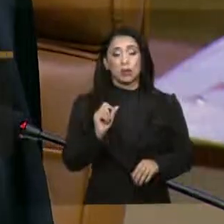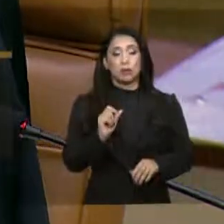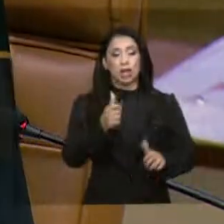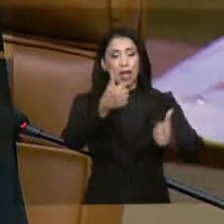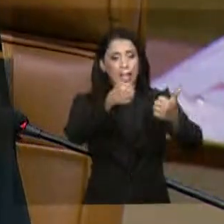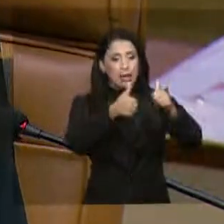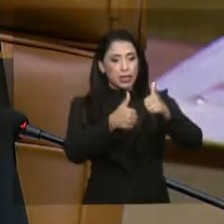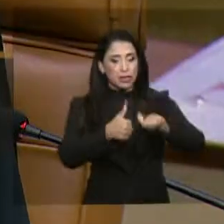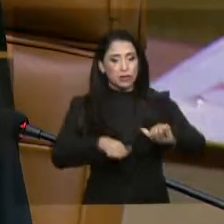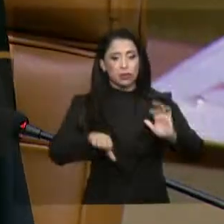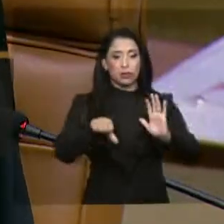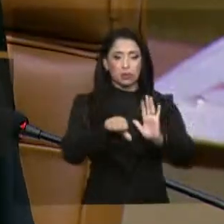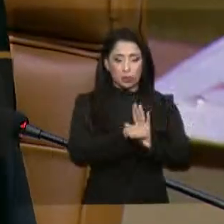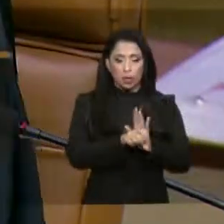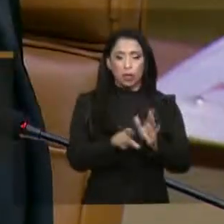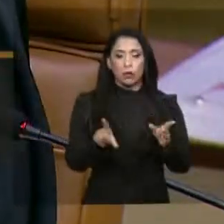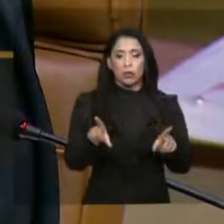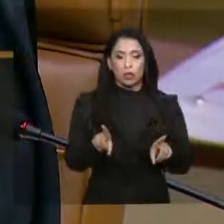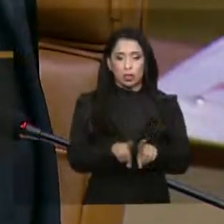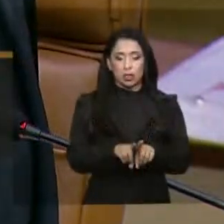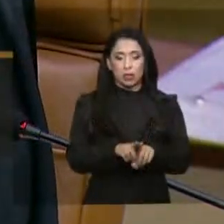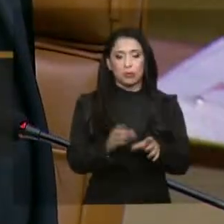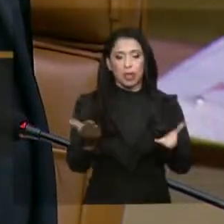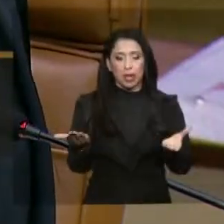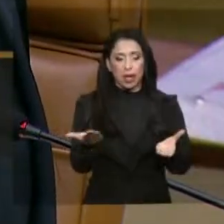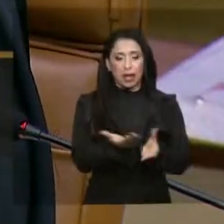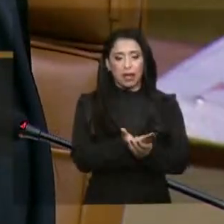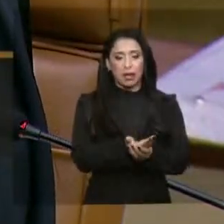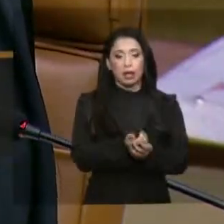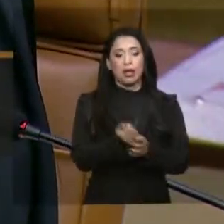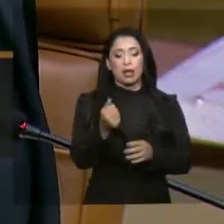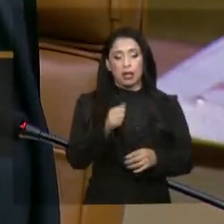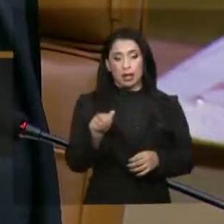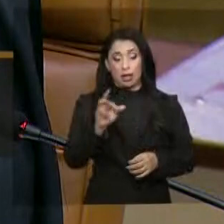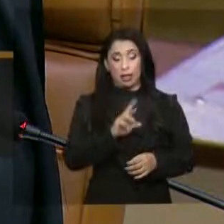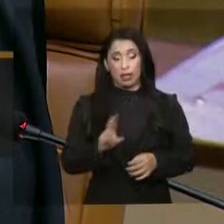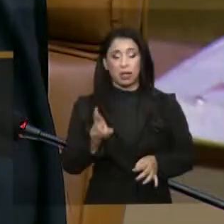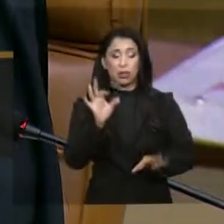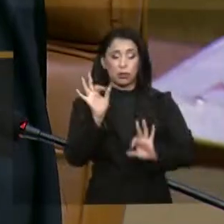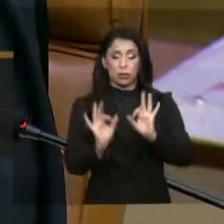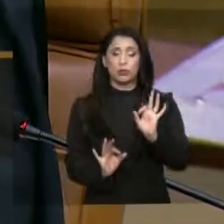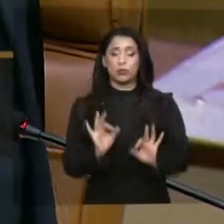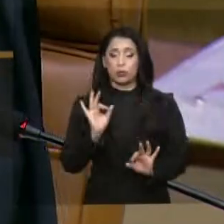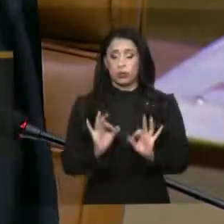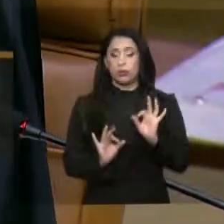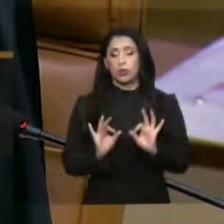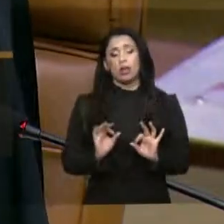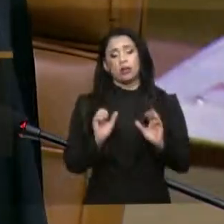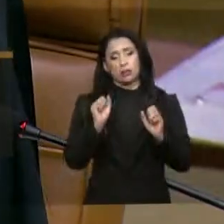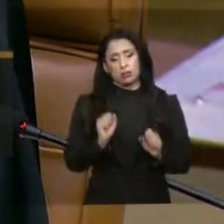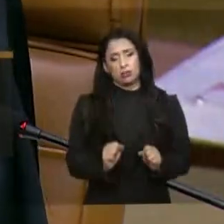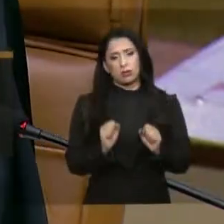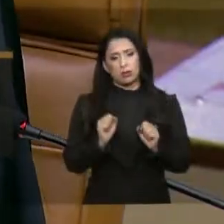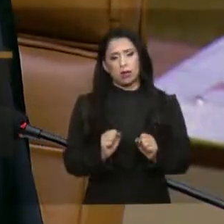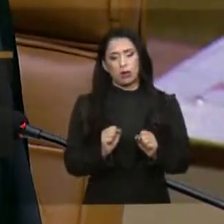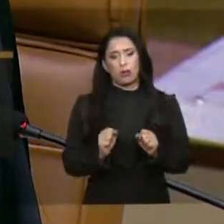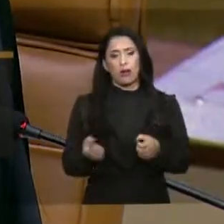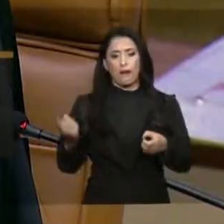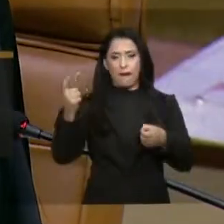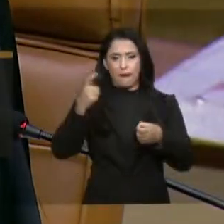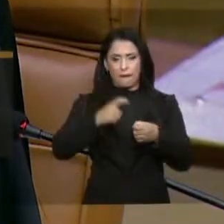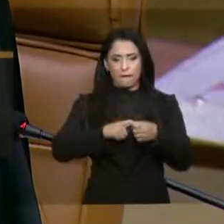criminal e a ação rescisória de seus julgados. Então, é possível, a extradição é um